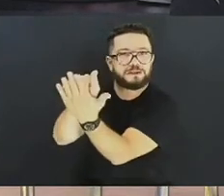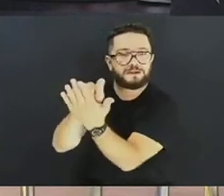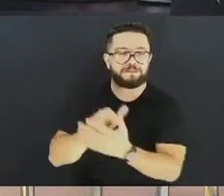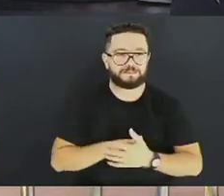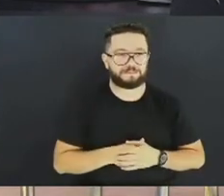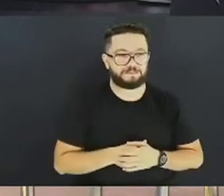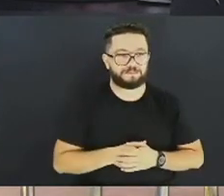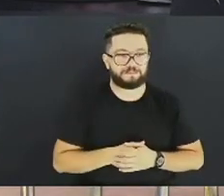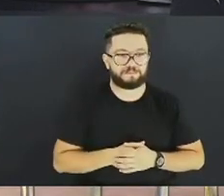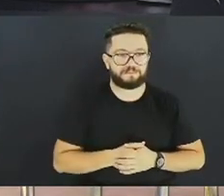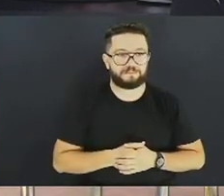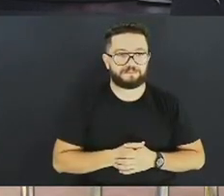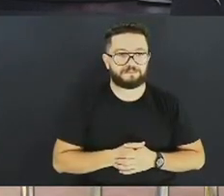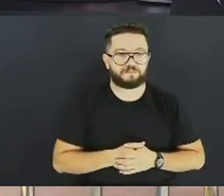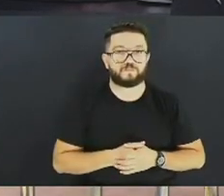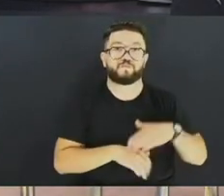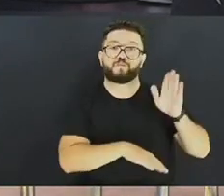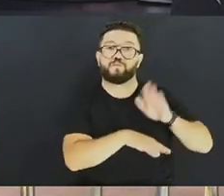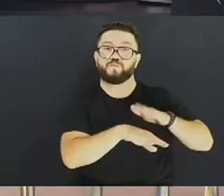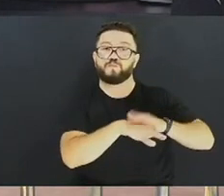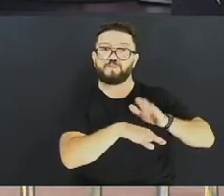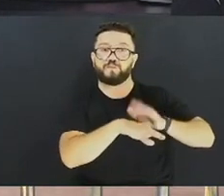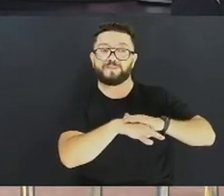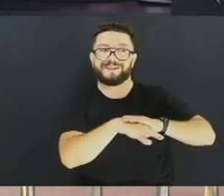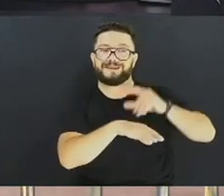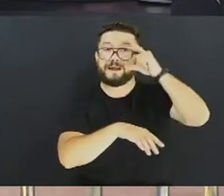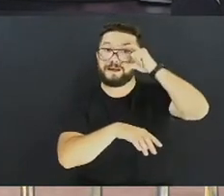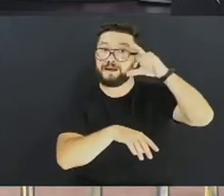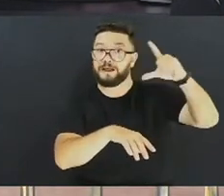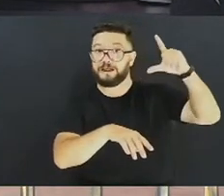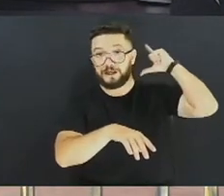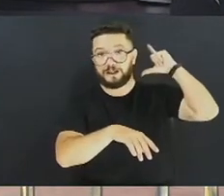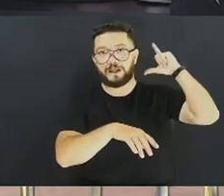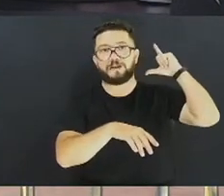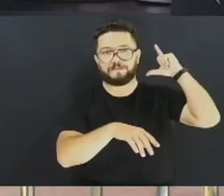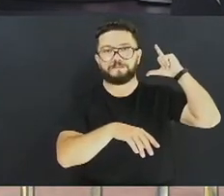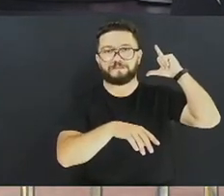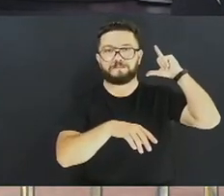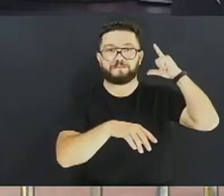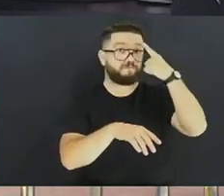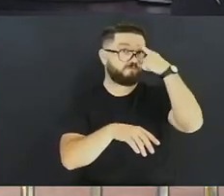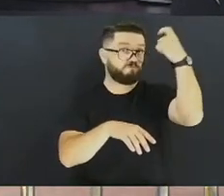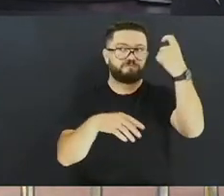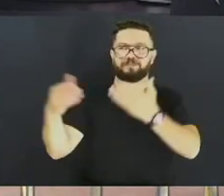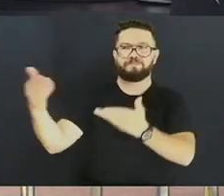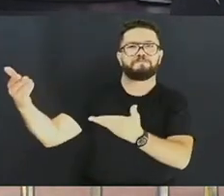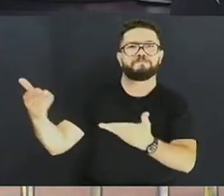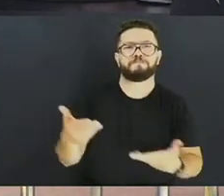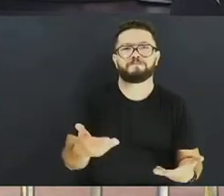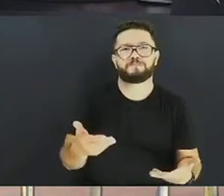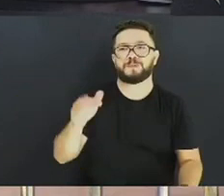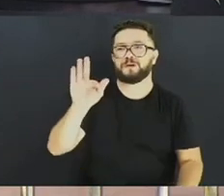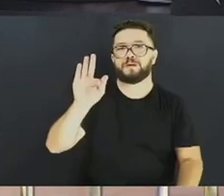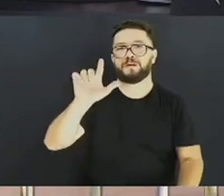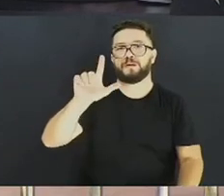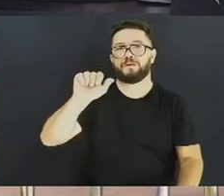076-00-017-2023, de autoria do vereador Hernani. O horário da tribuna livre está destinado ao senhor Flávio Zanetti, professor da Universidade Federal do